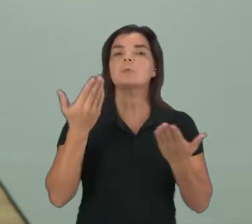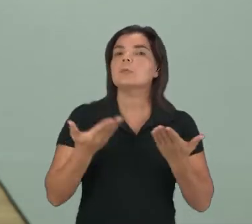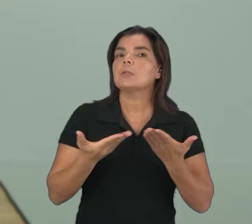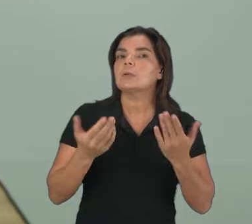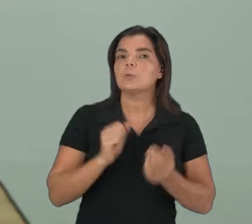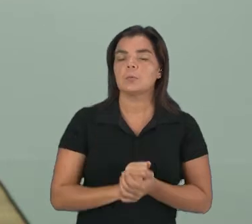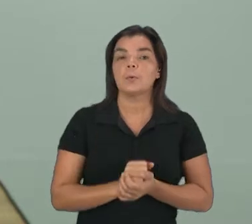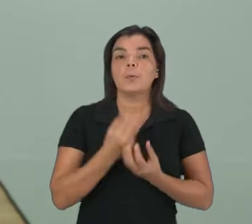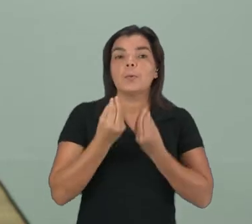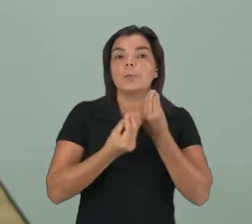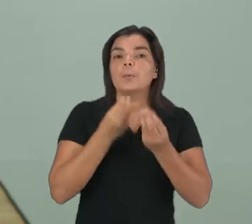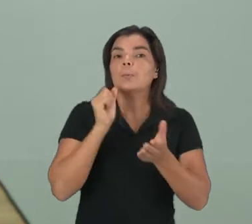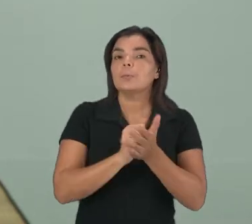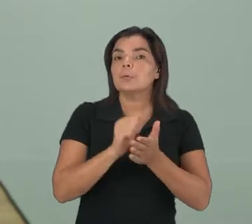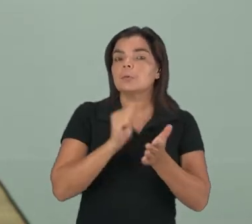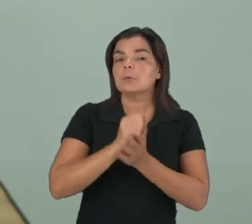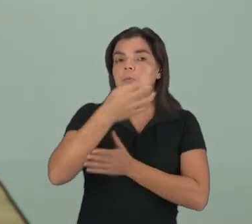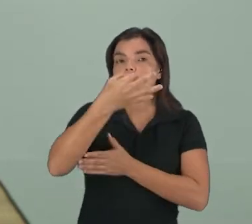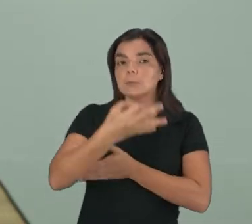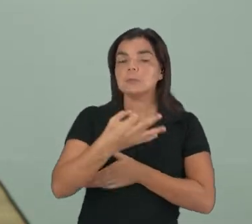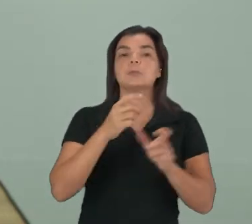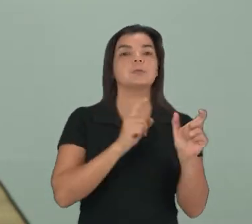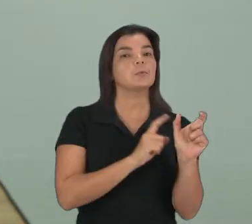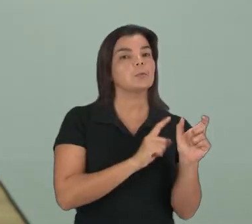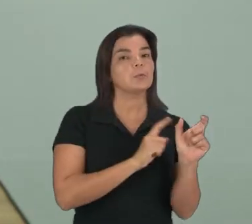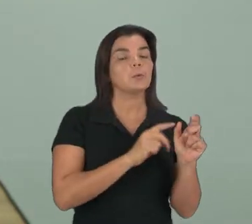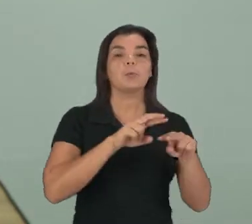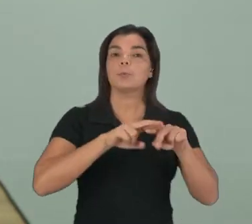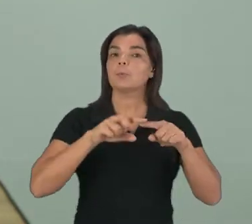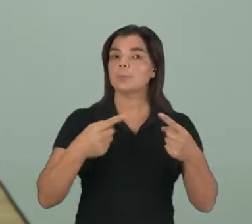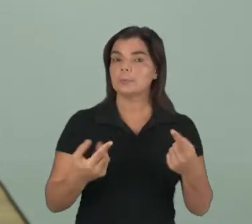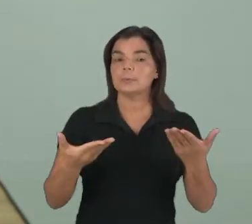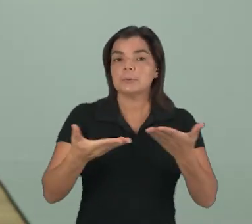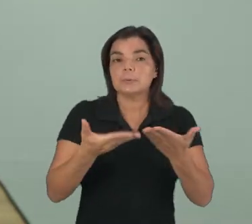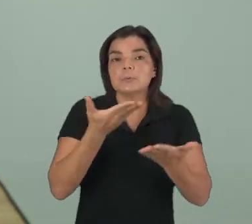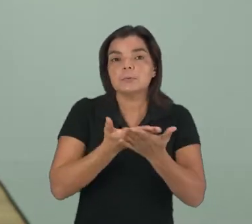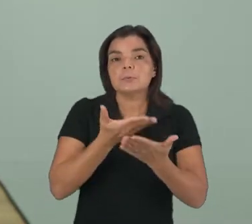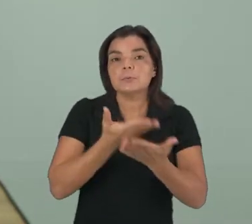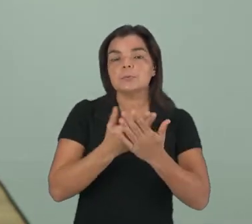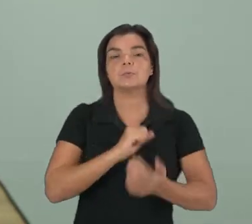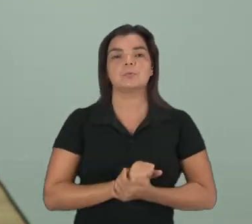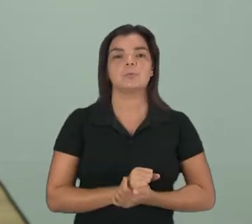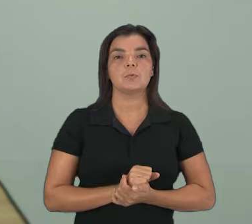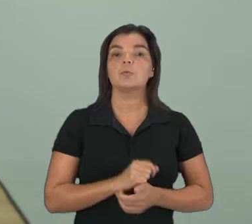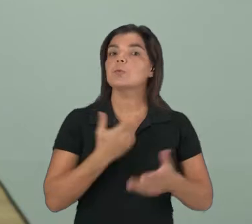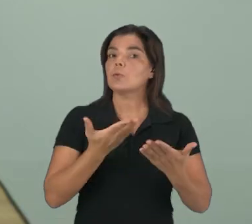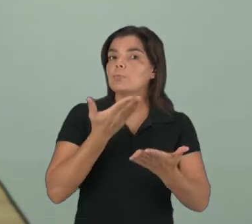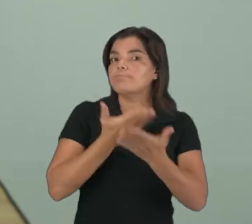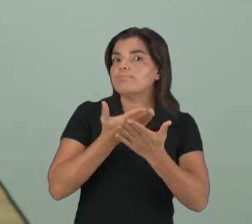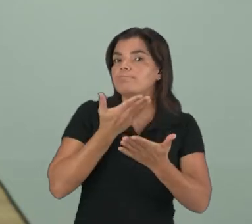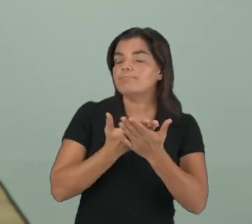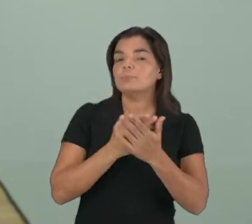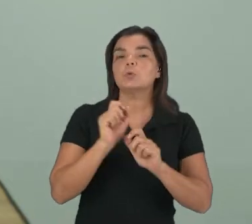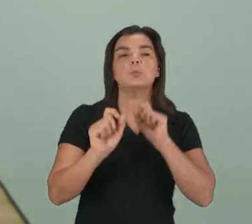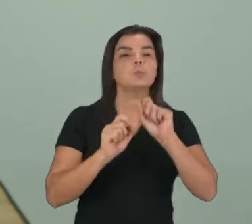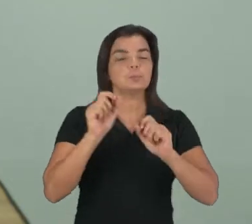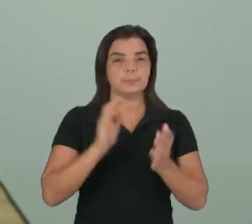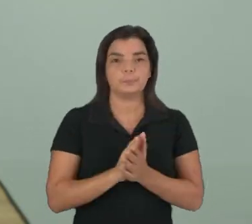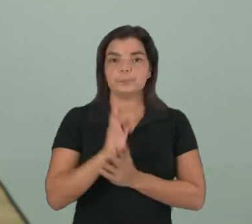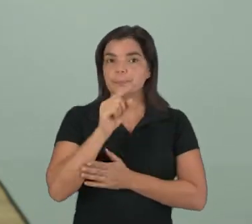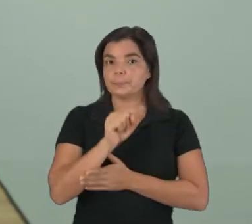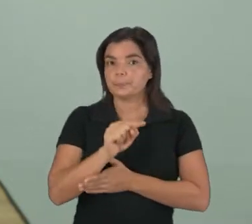agora, como escrever corretamente essa palavra? Pois então, na aula de hoje, nós vamos estar estudando sobre